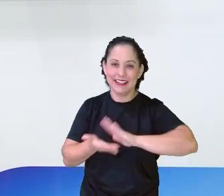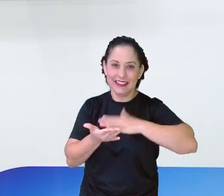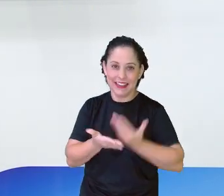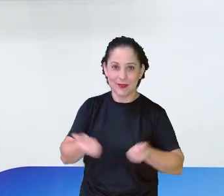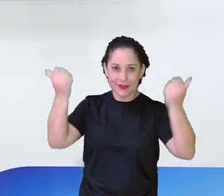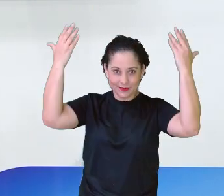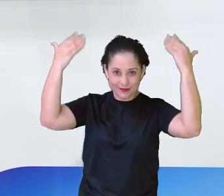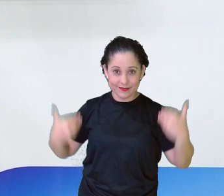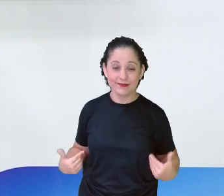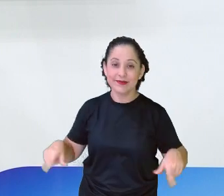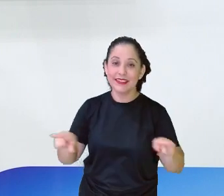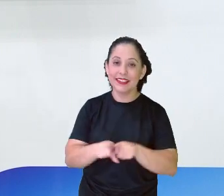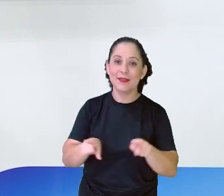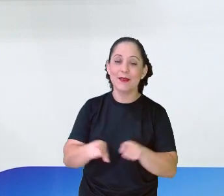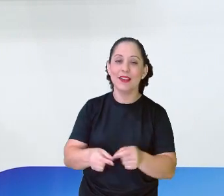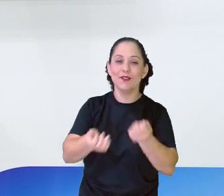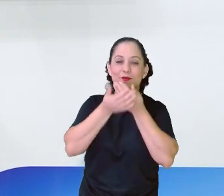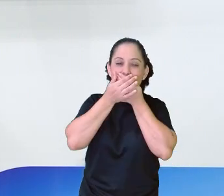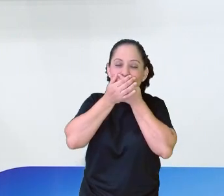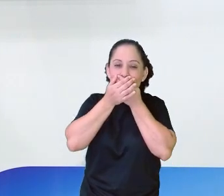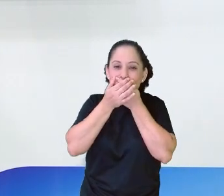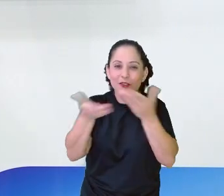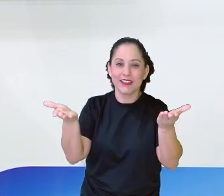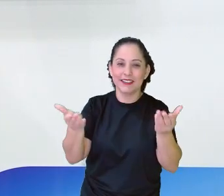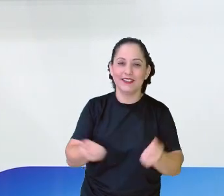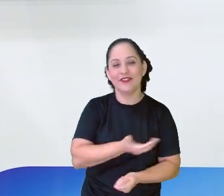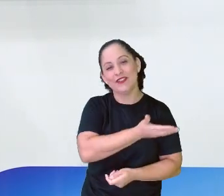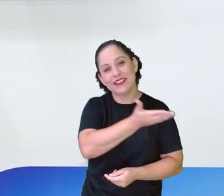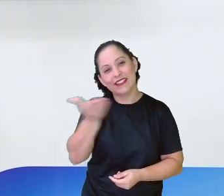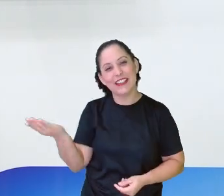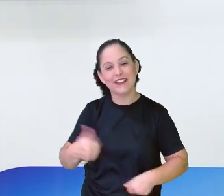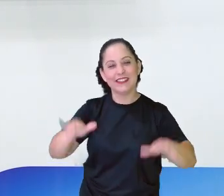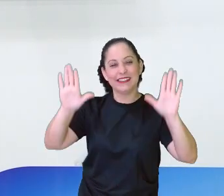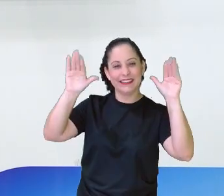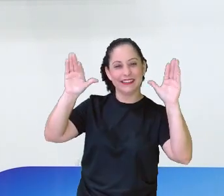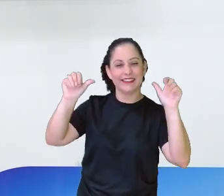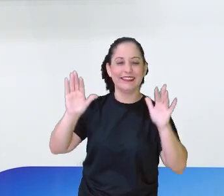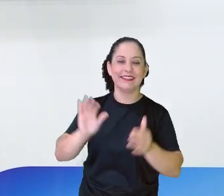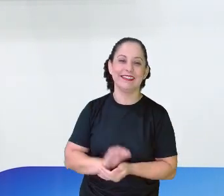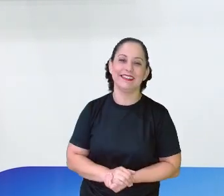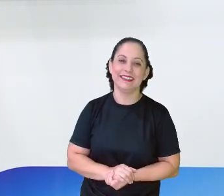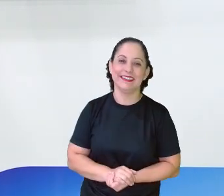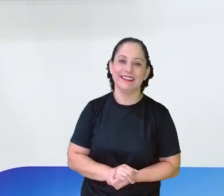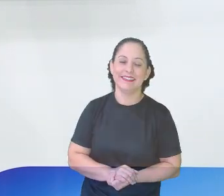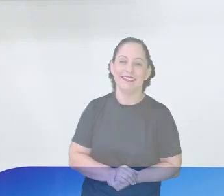Kézia aqui. E um beijo grande para vocês e até a próxima.